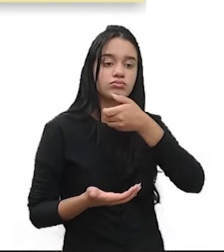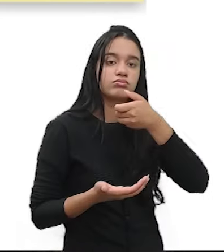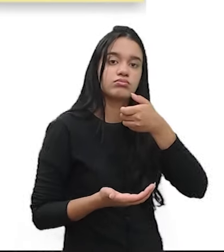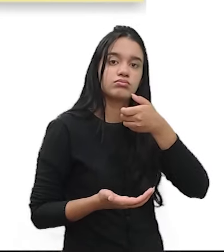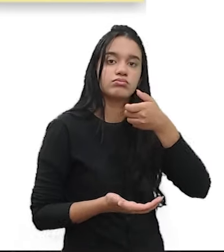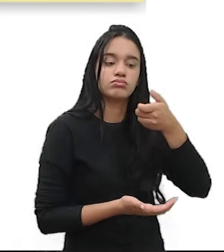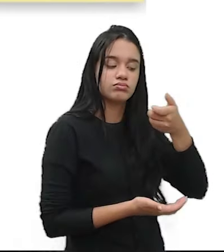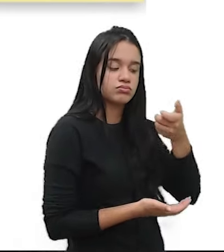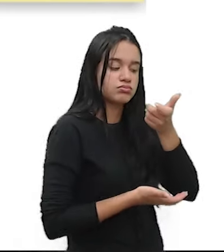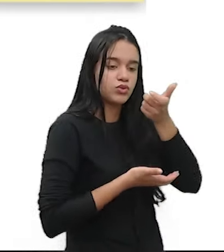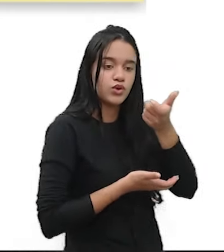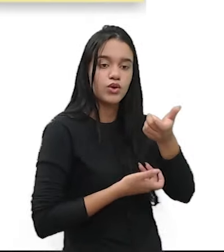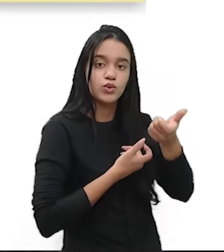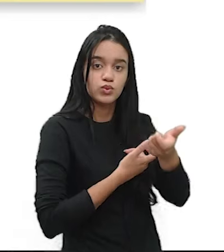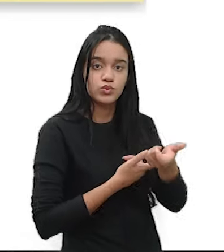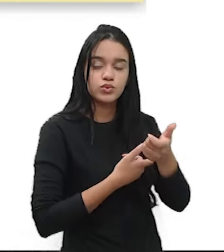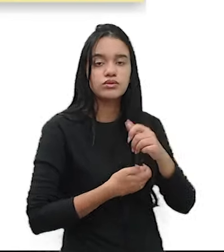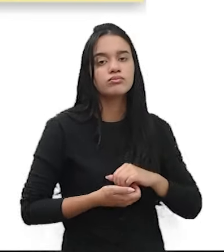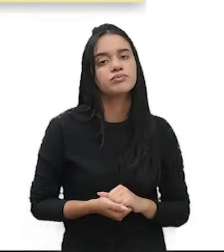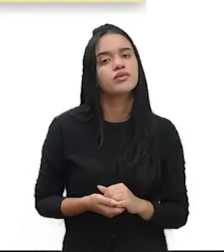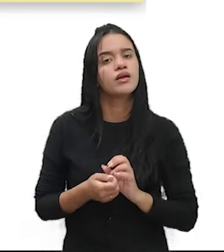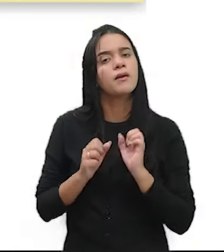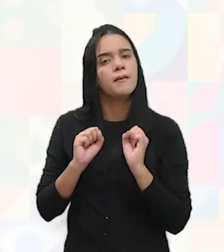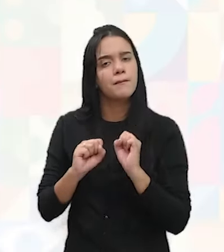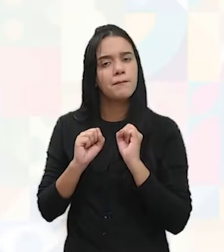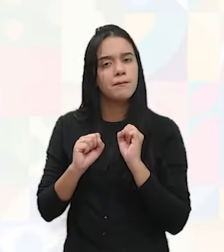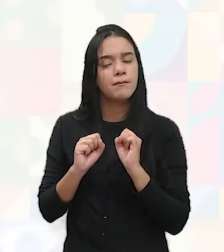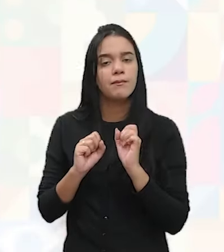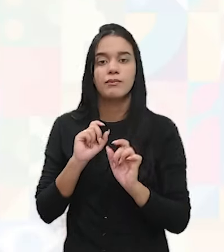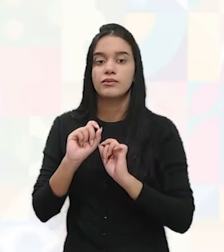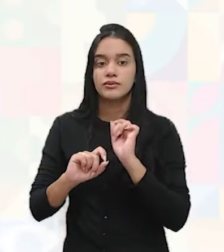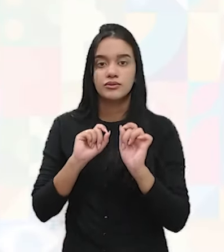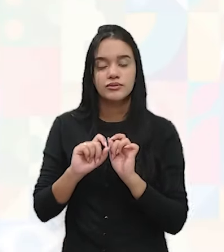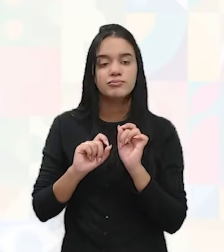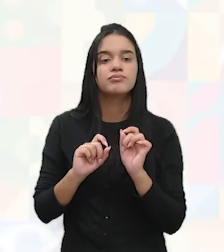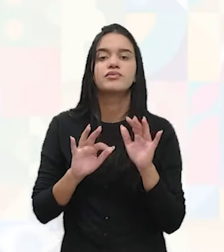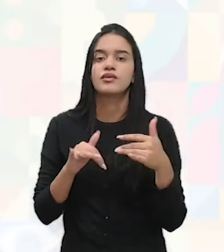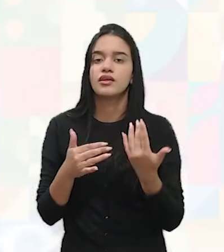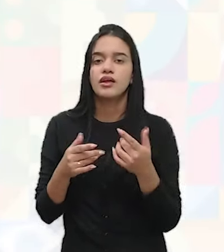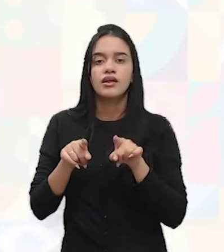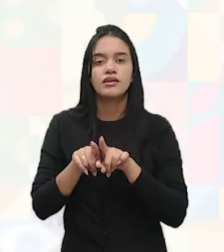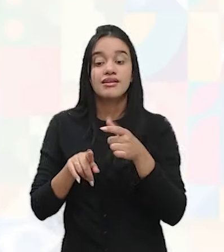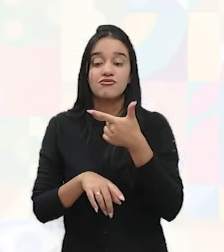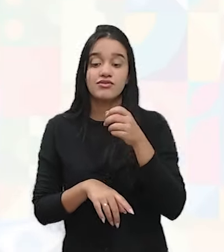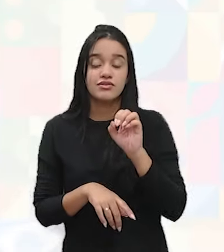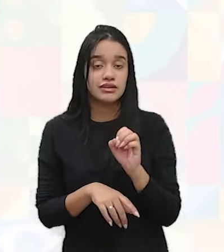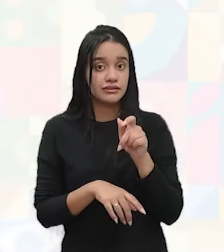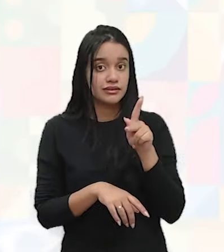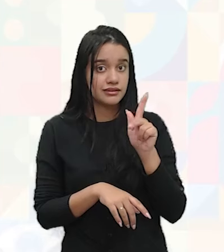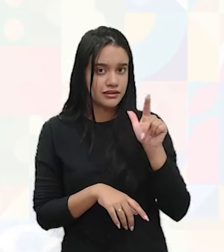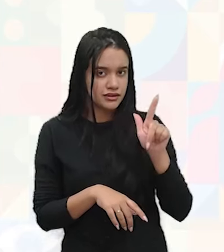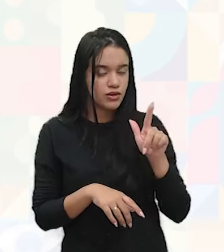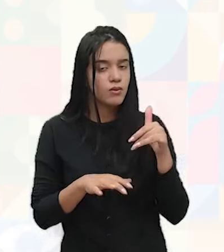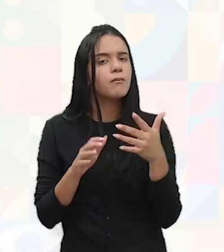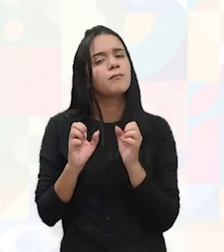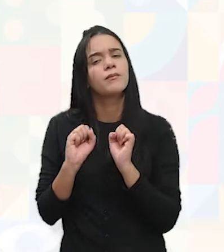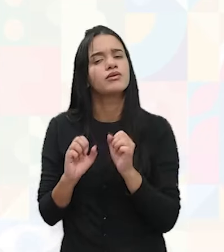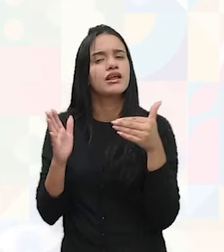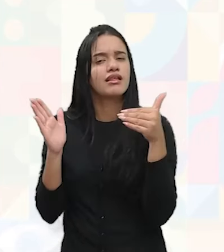em relação ainda à massa total ele pode ser classificado em extintores Sobre Rodas que é aqueles que são a partir de 20 kg e podem chegar a